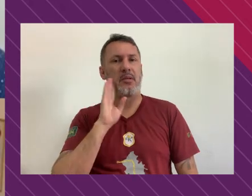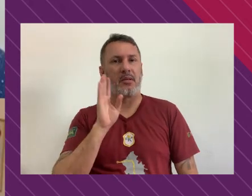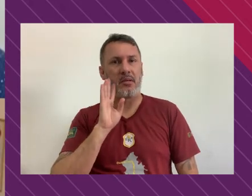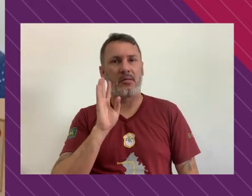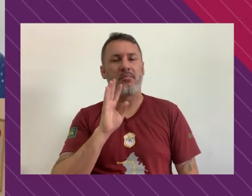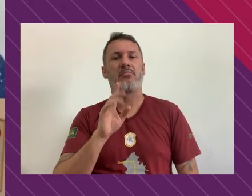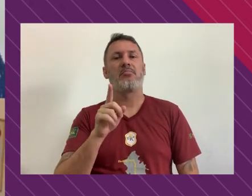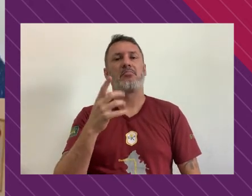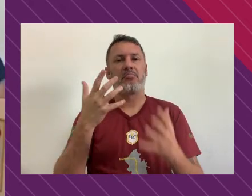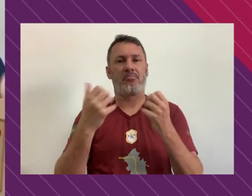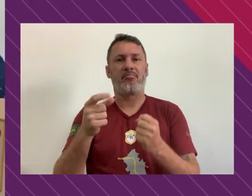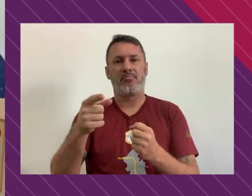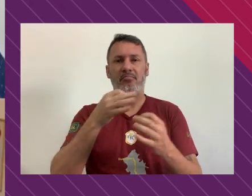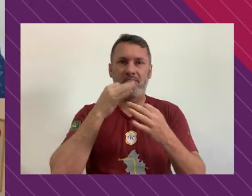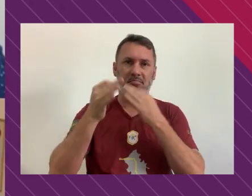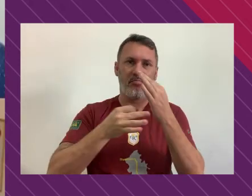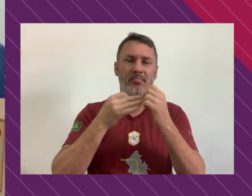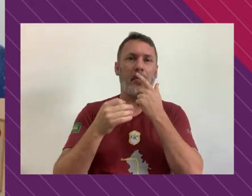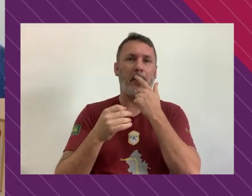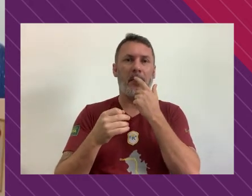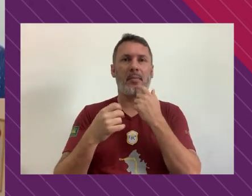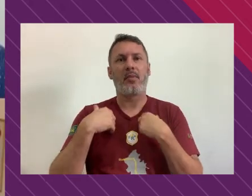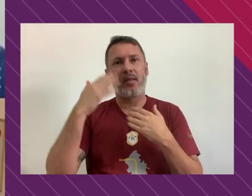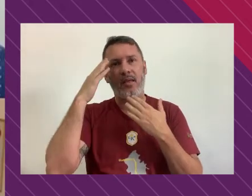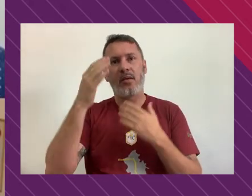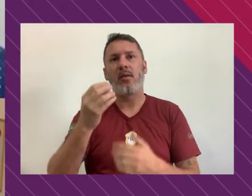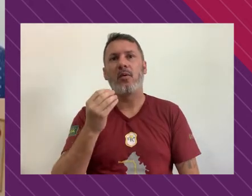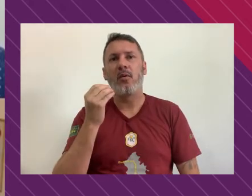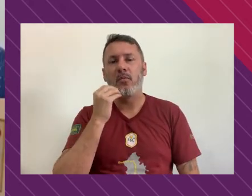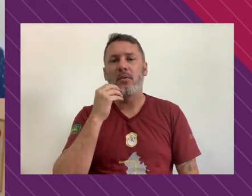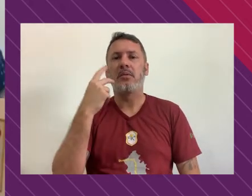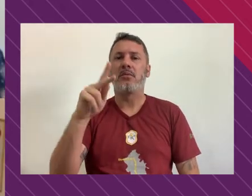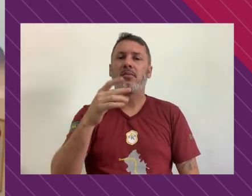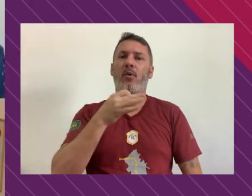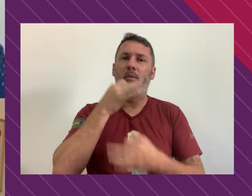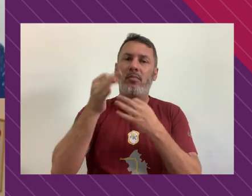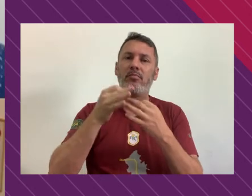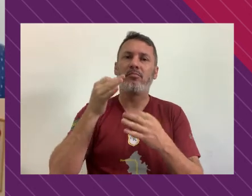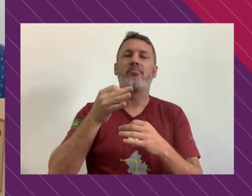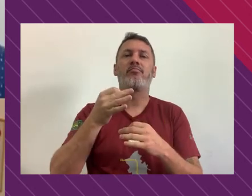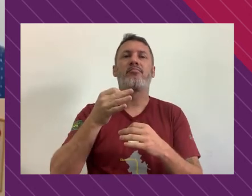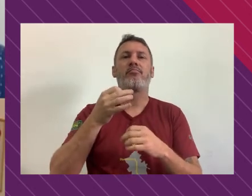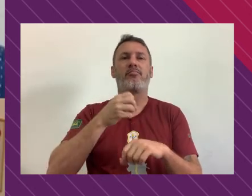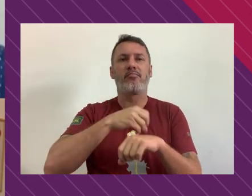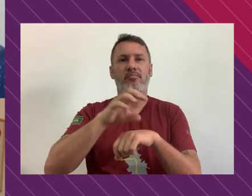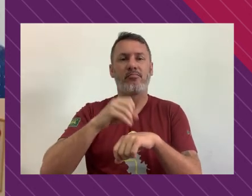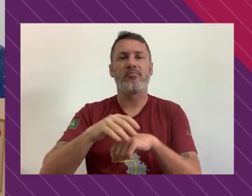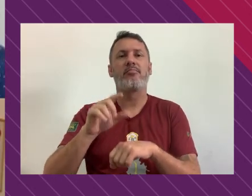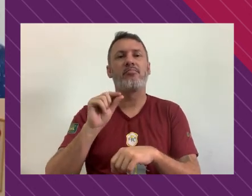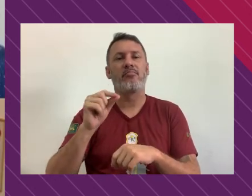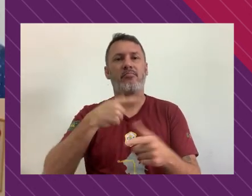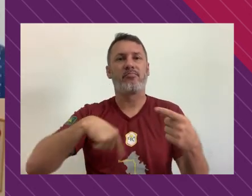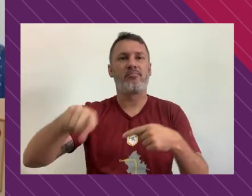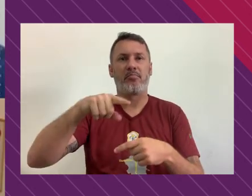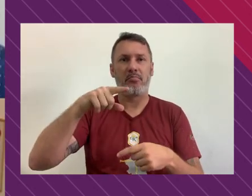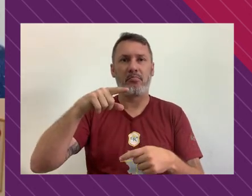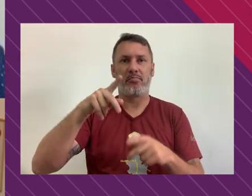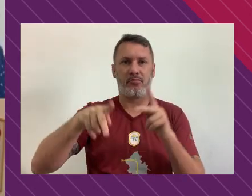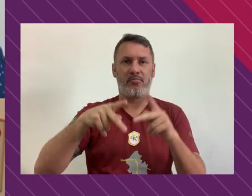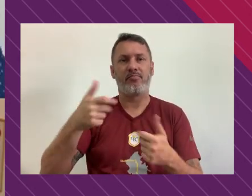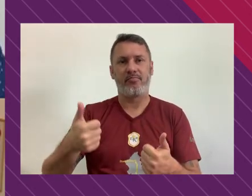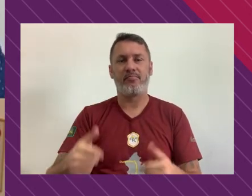visão diferente, né, dos diferentes campos. E depois eu consegui juntar as duas coisas, porque eu trabalhei como técnico de som há muitos